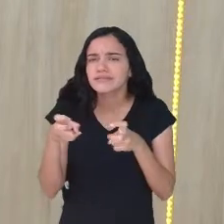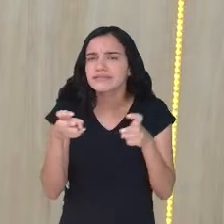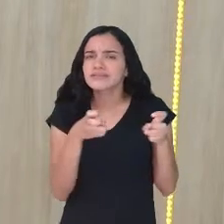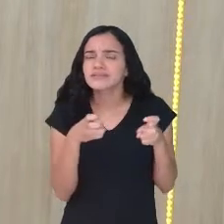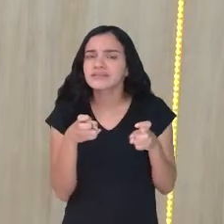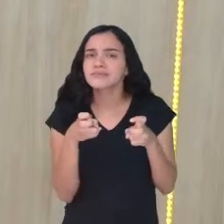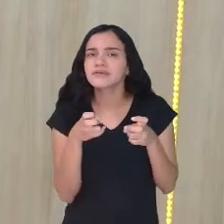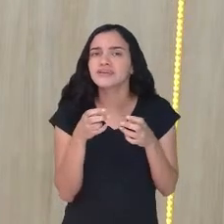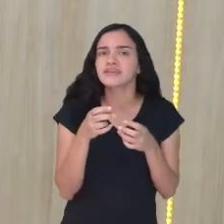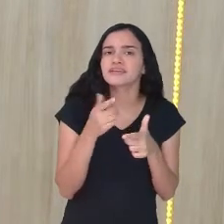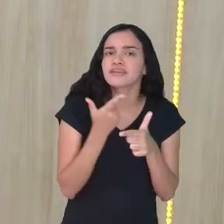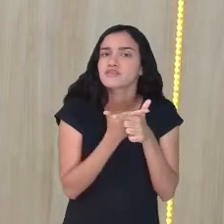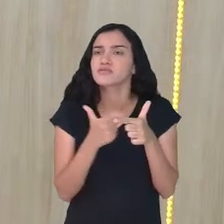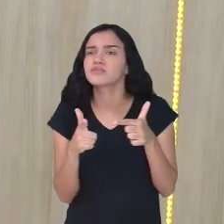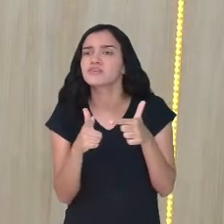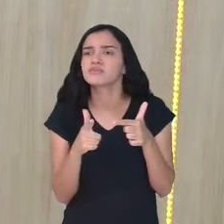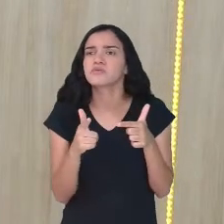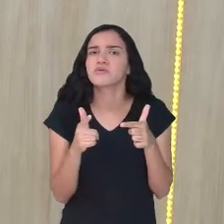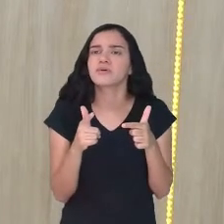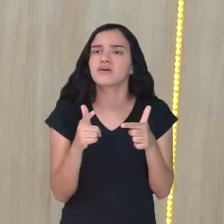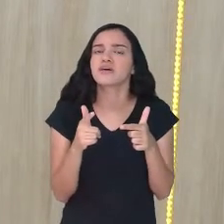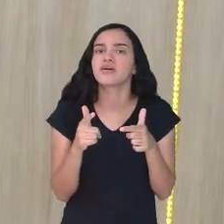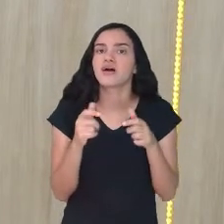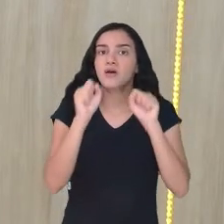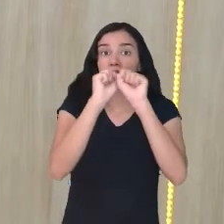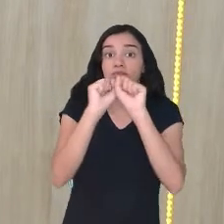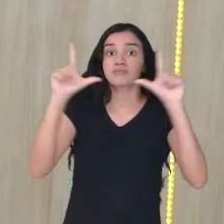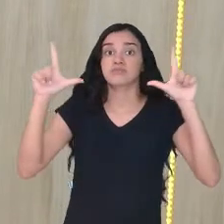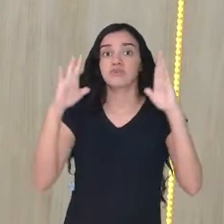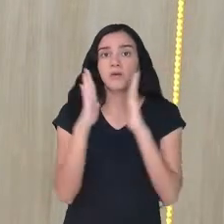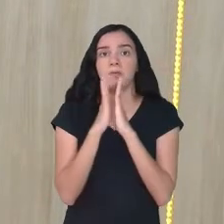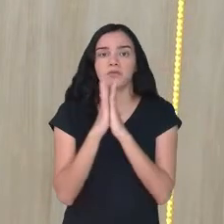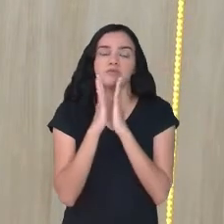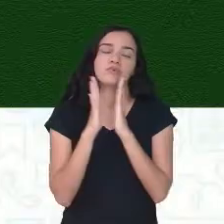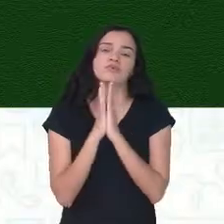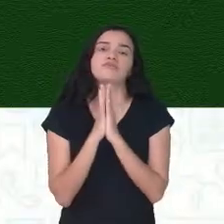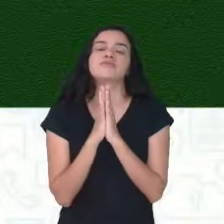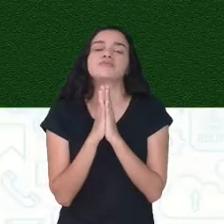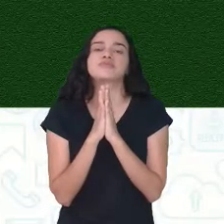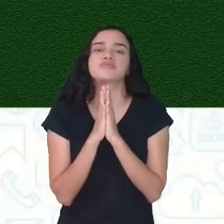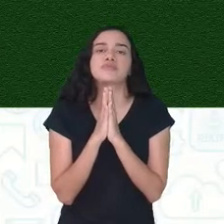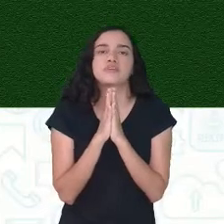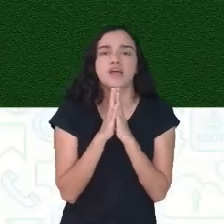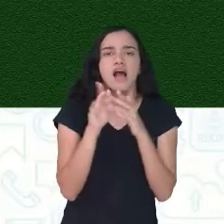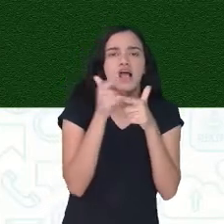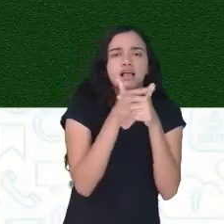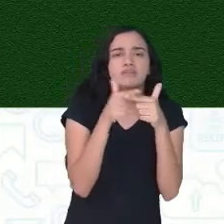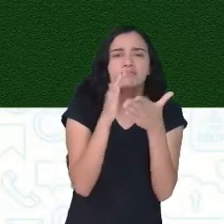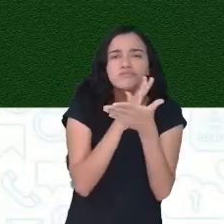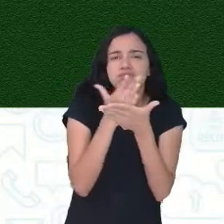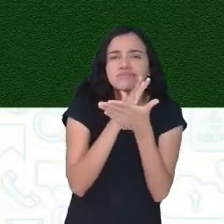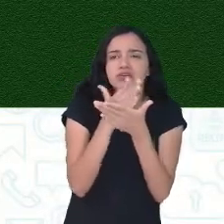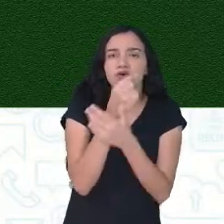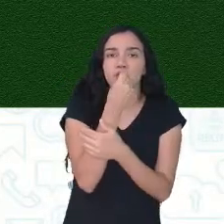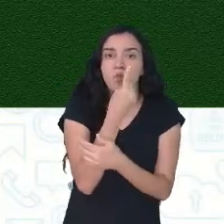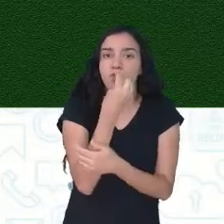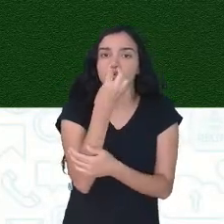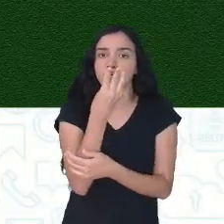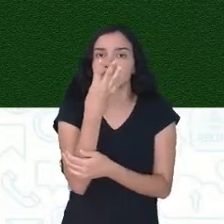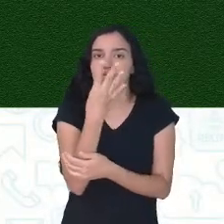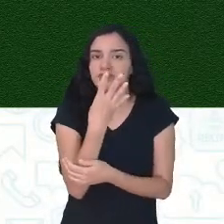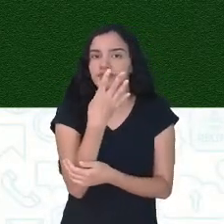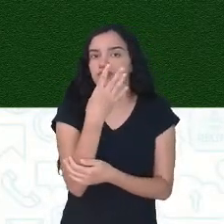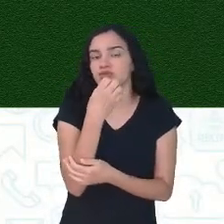está dividido em quantos? Pode aumentar para eles contarem, por favor. Então, está dividido em quanto? 1,